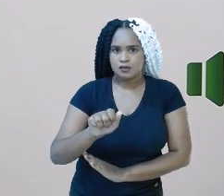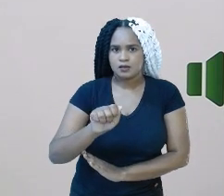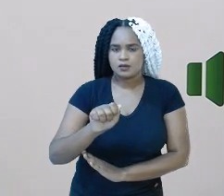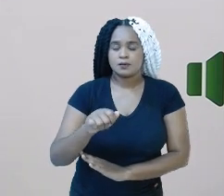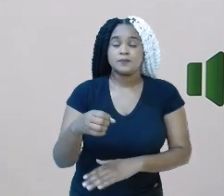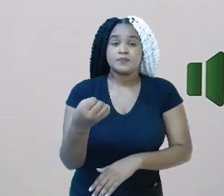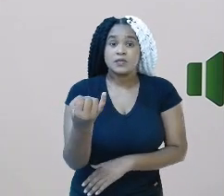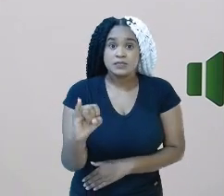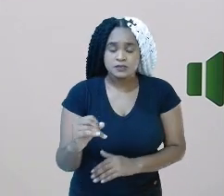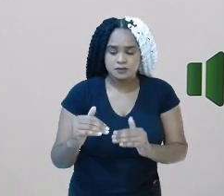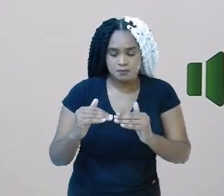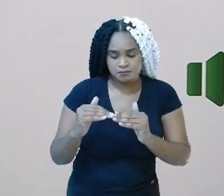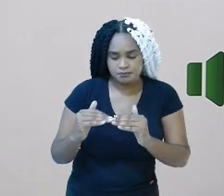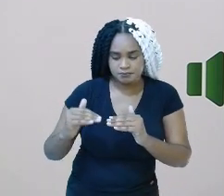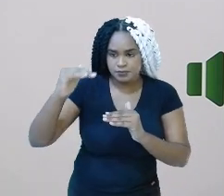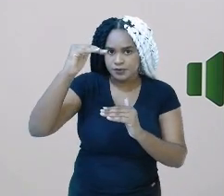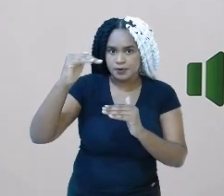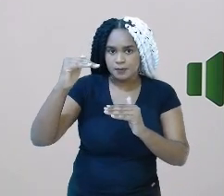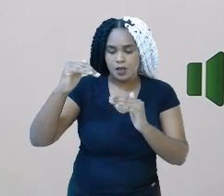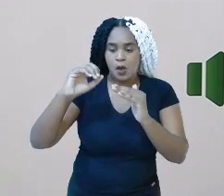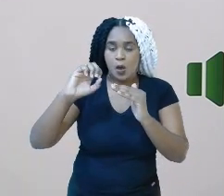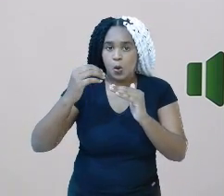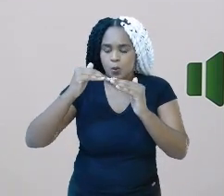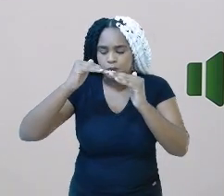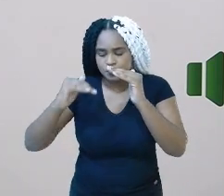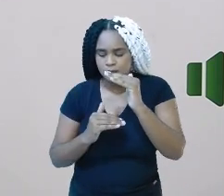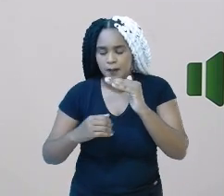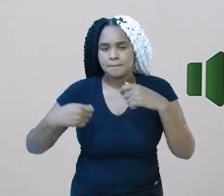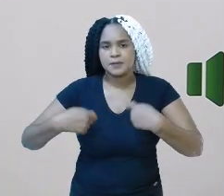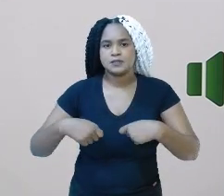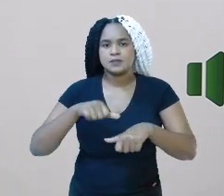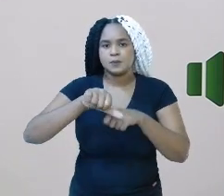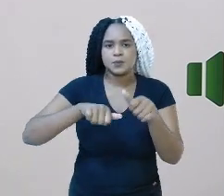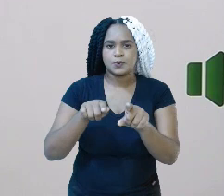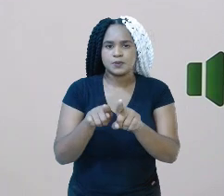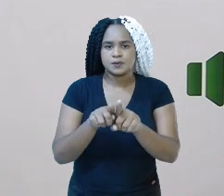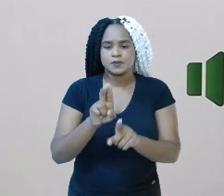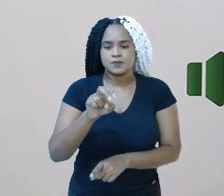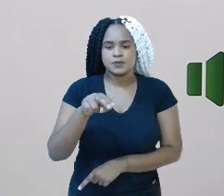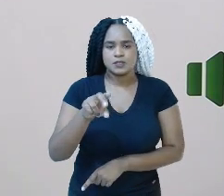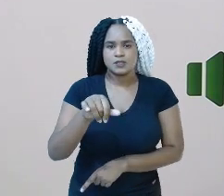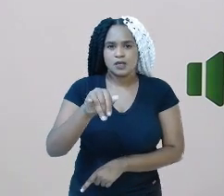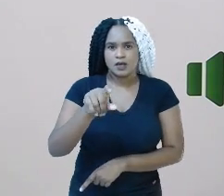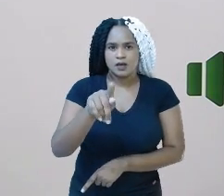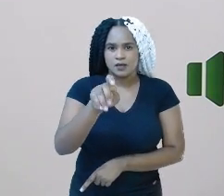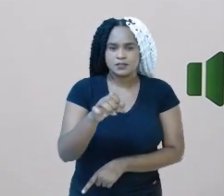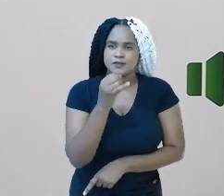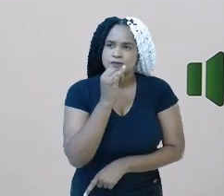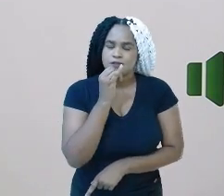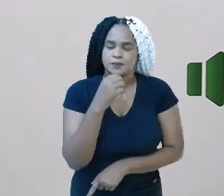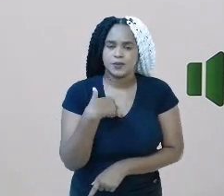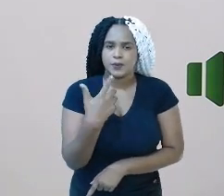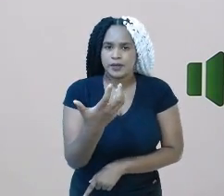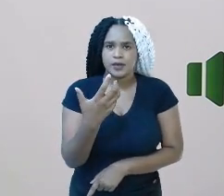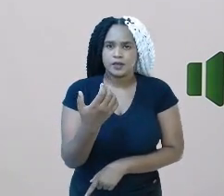ou menos, eu mudo também a minha unidade de medida. Ah, eu quero meio